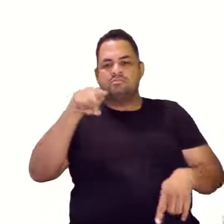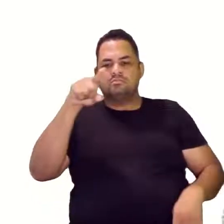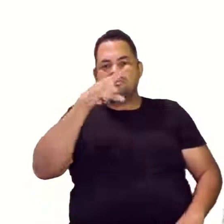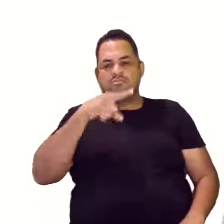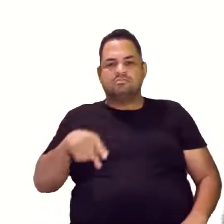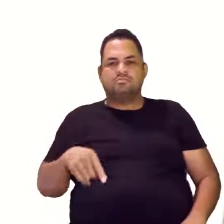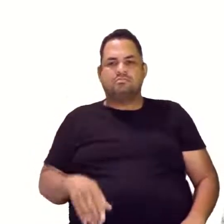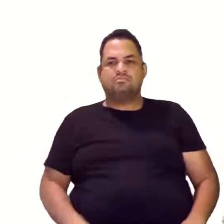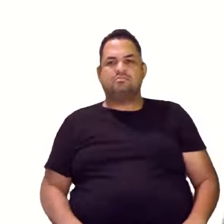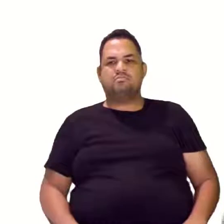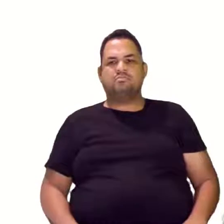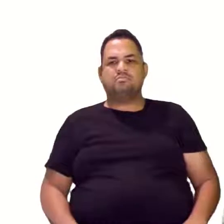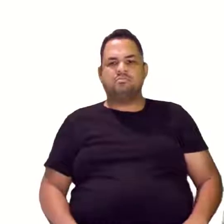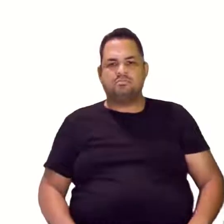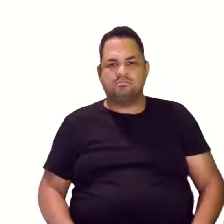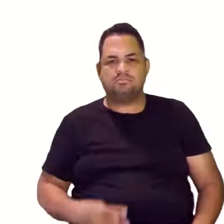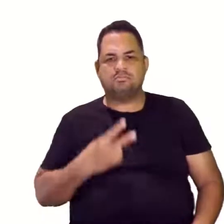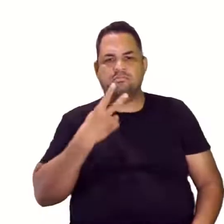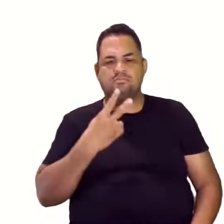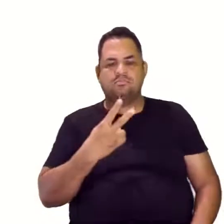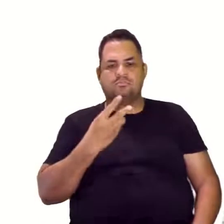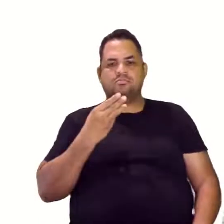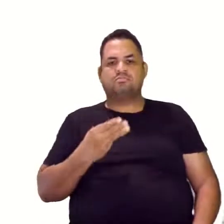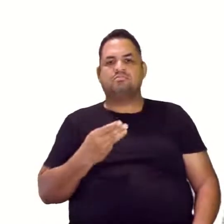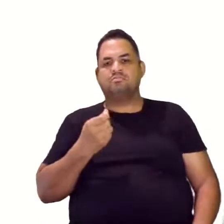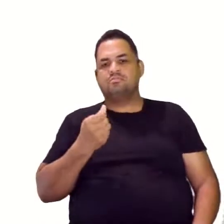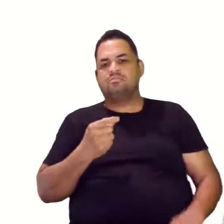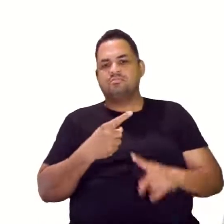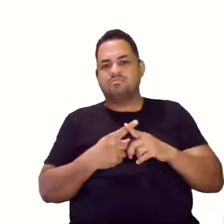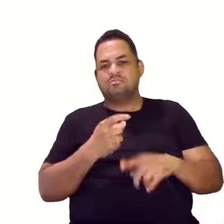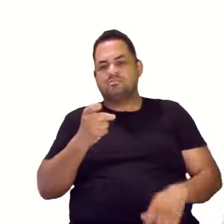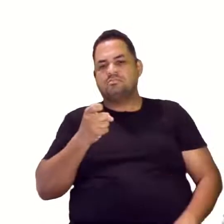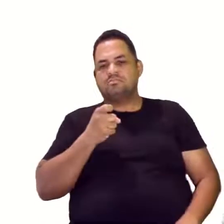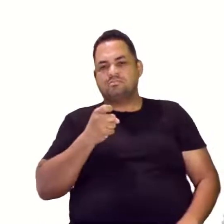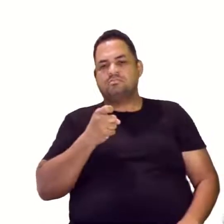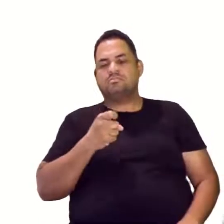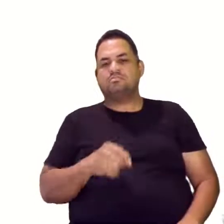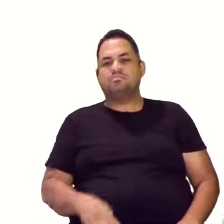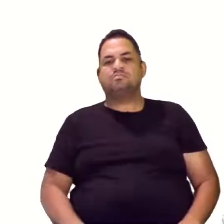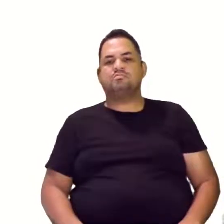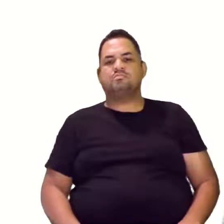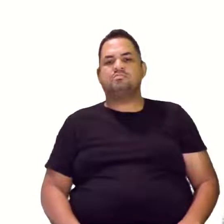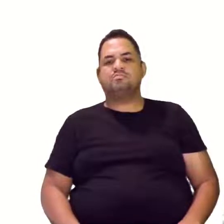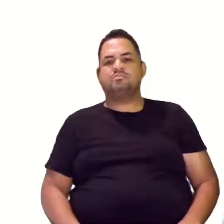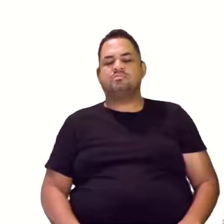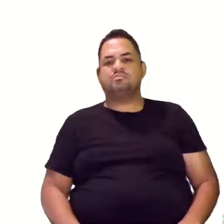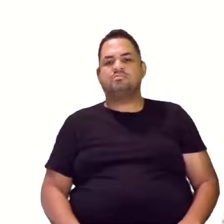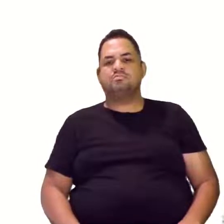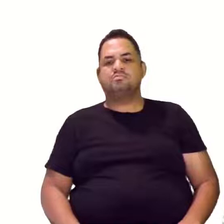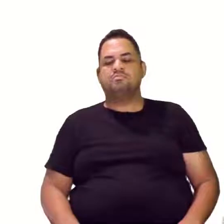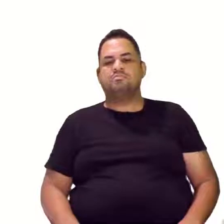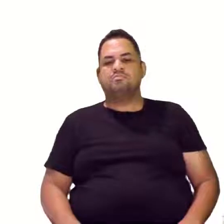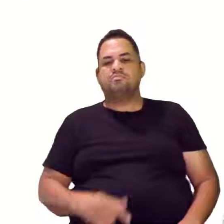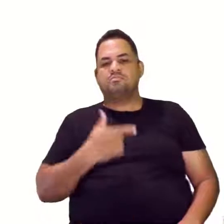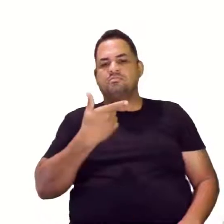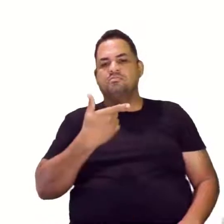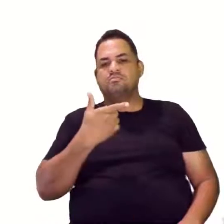né? Então nós vamos ficar aí com 236 vezes X, 236X.